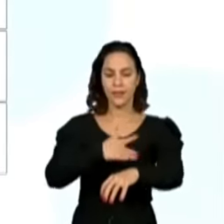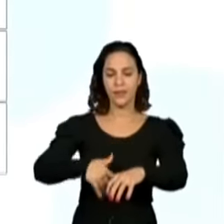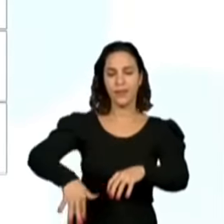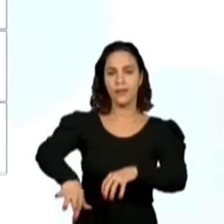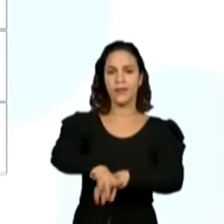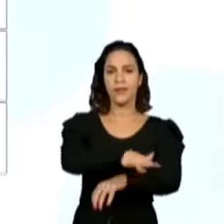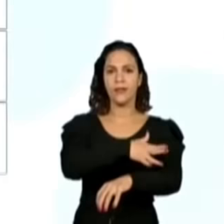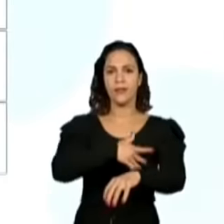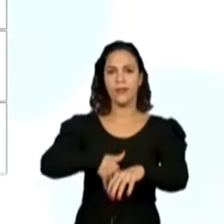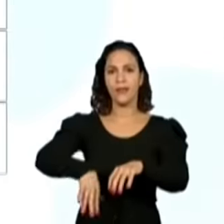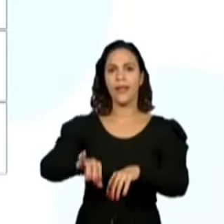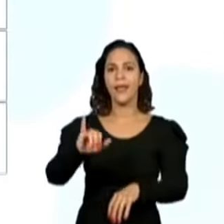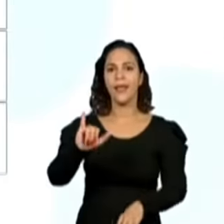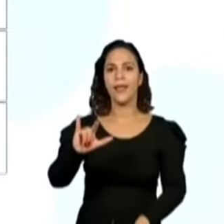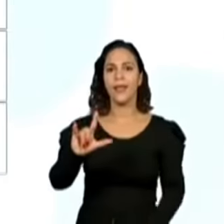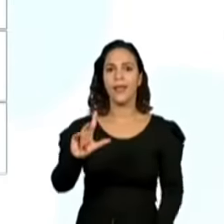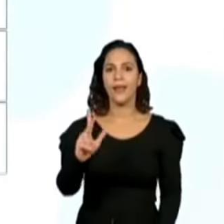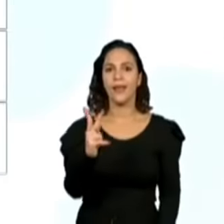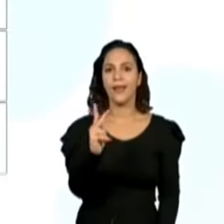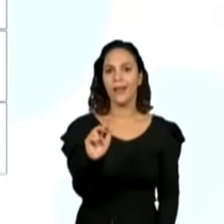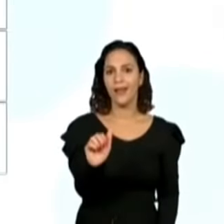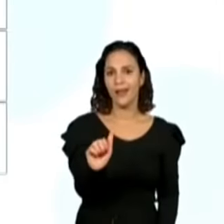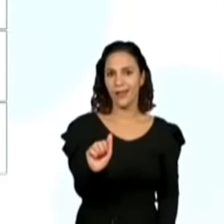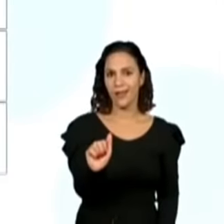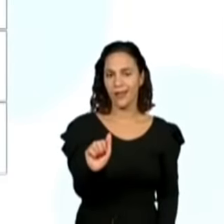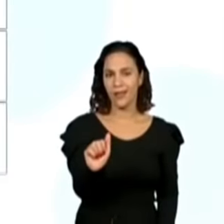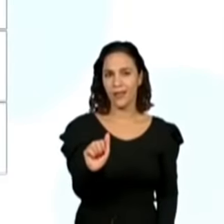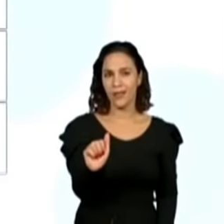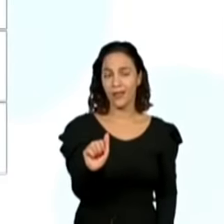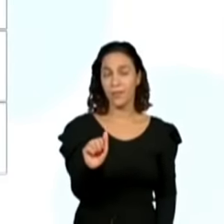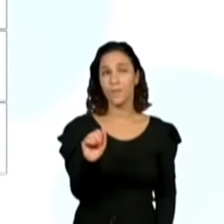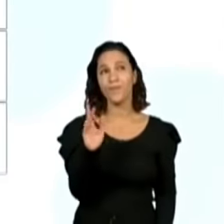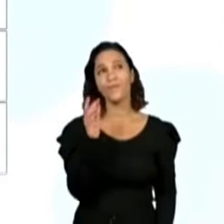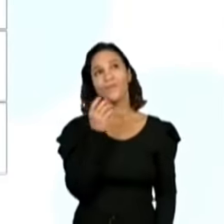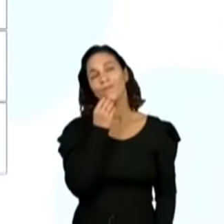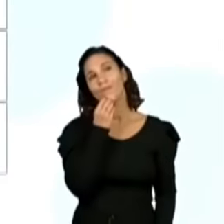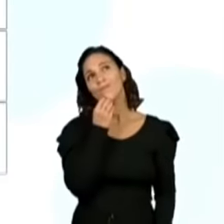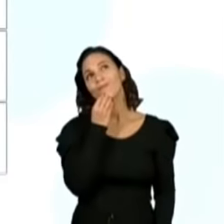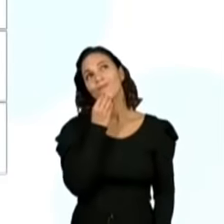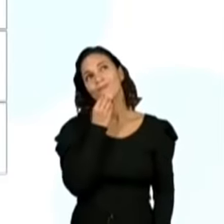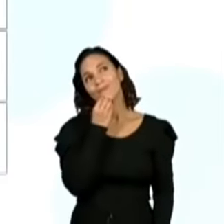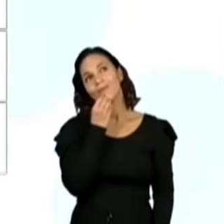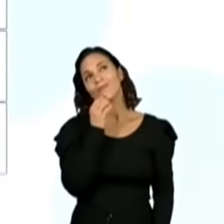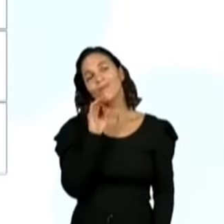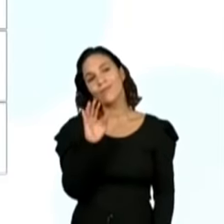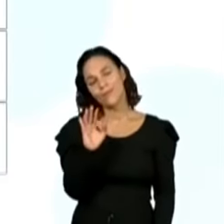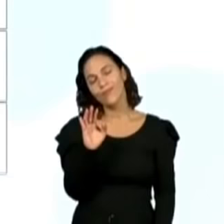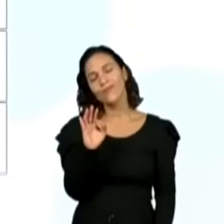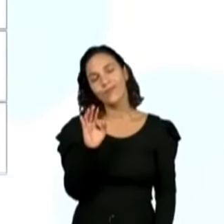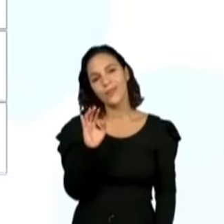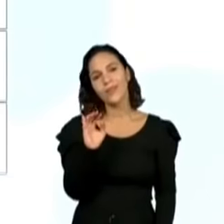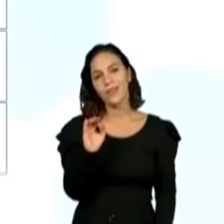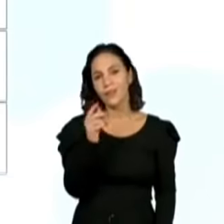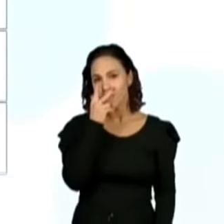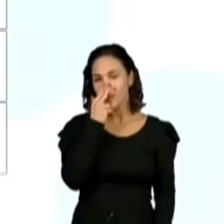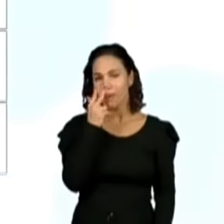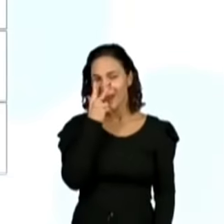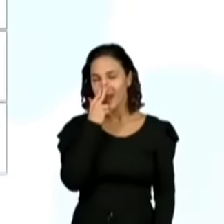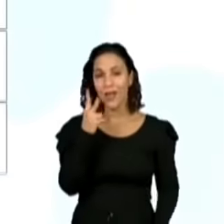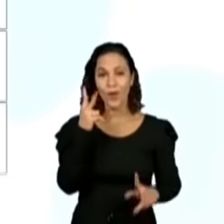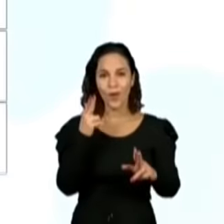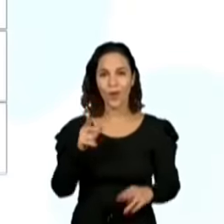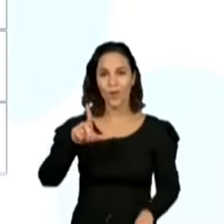Sim. A gente pode até pensar que há a possibilidade de escrever com